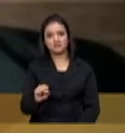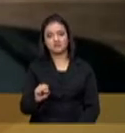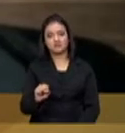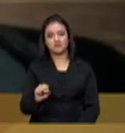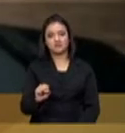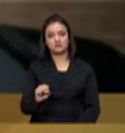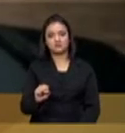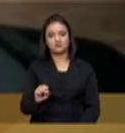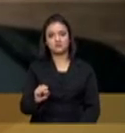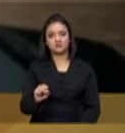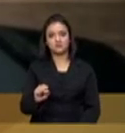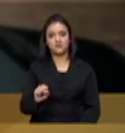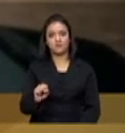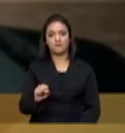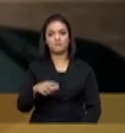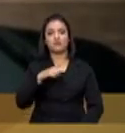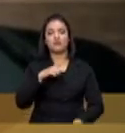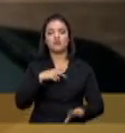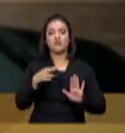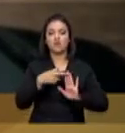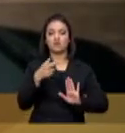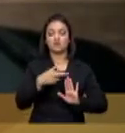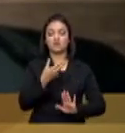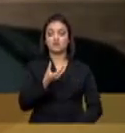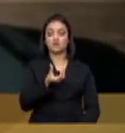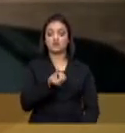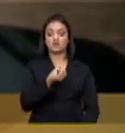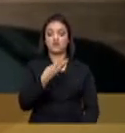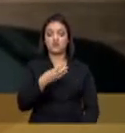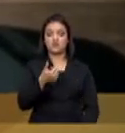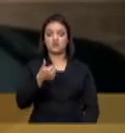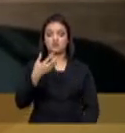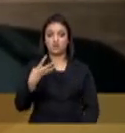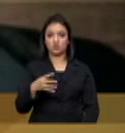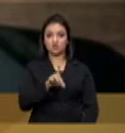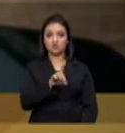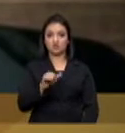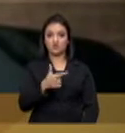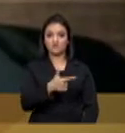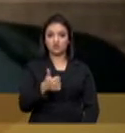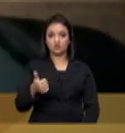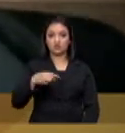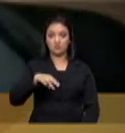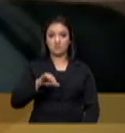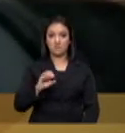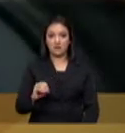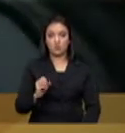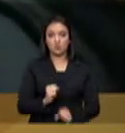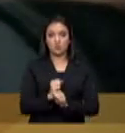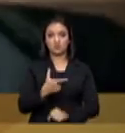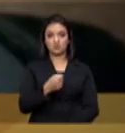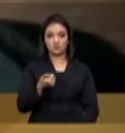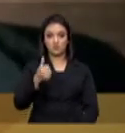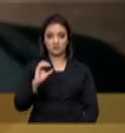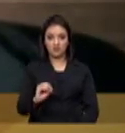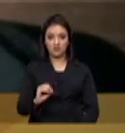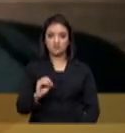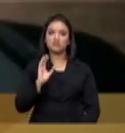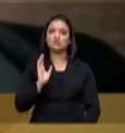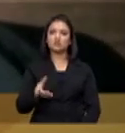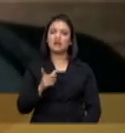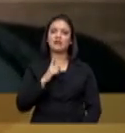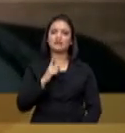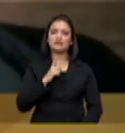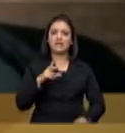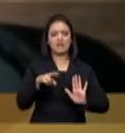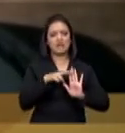meio da Resolução 6314, de 21 de maio de 2010, adotou uma